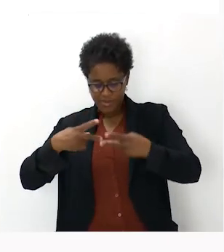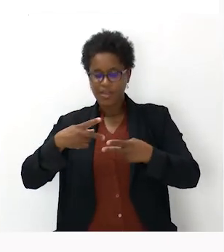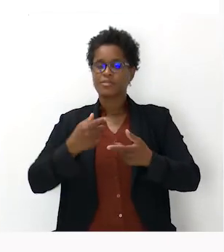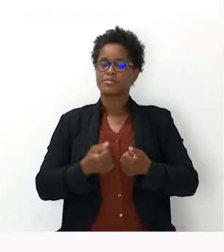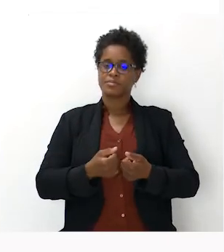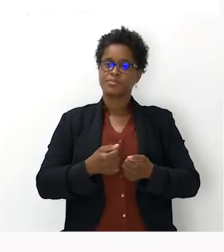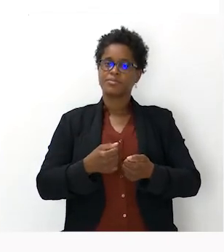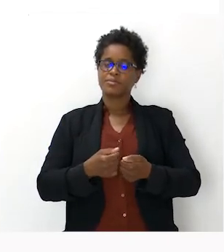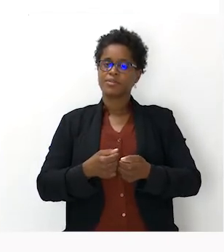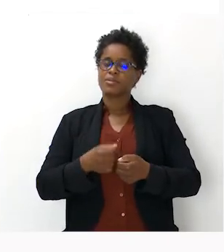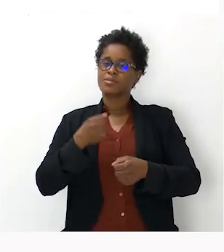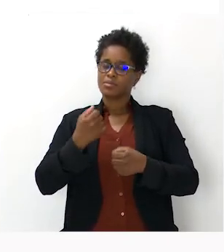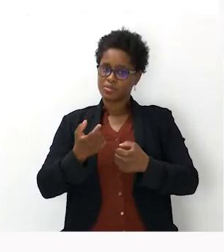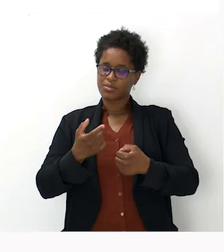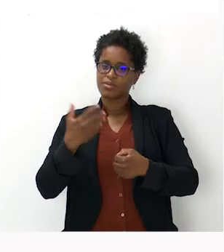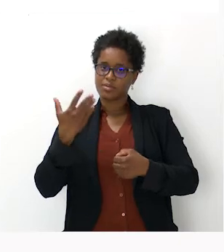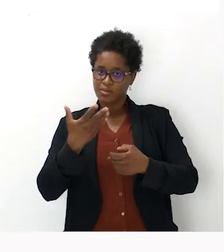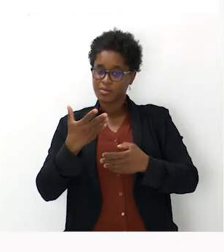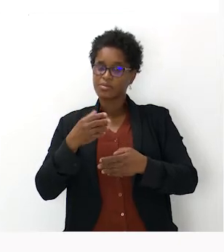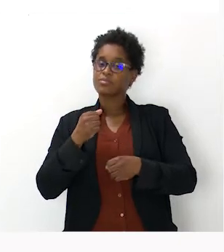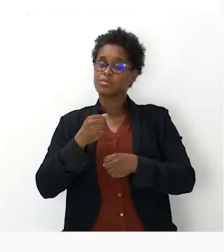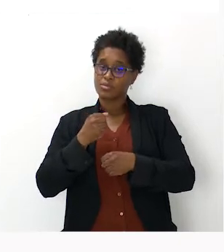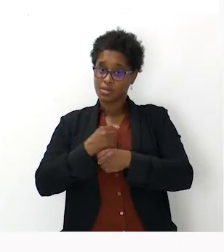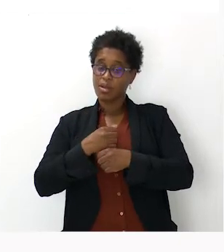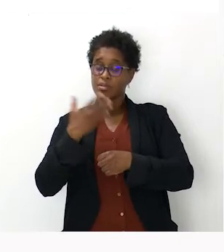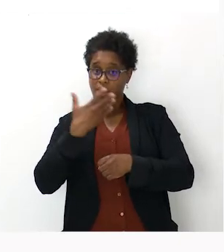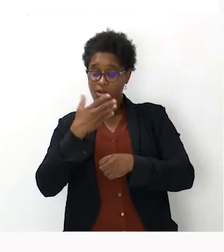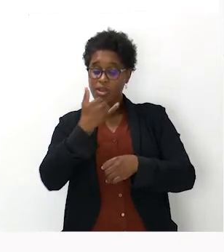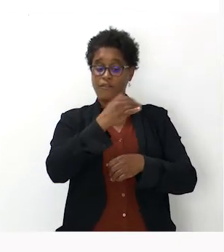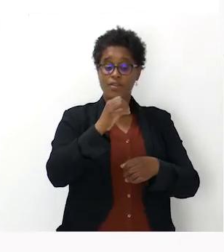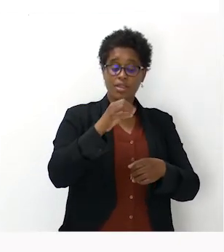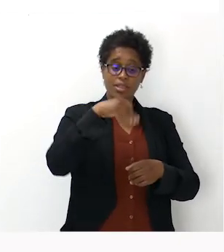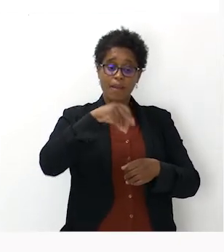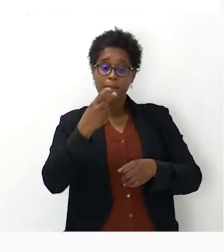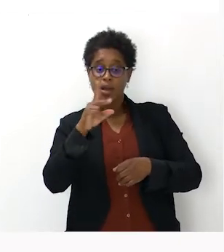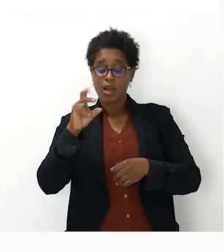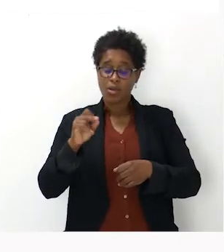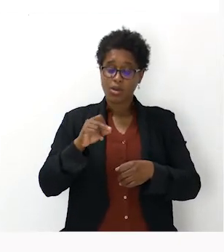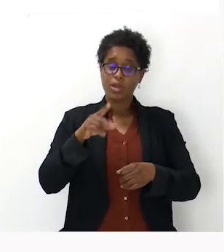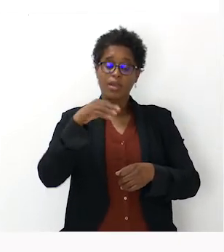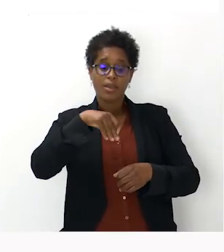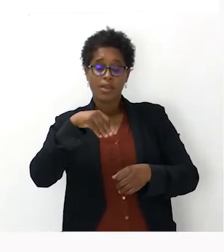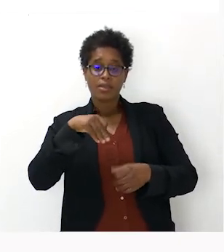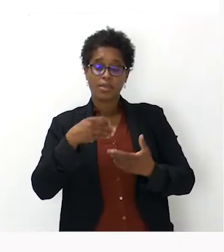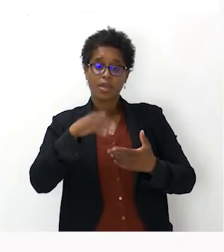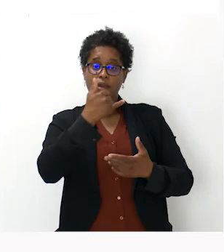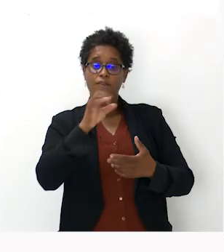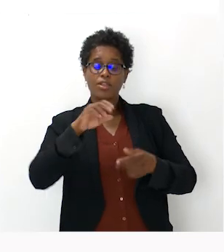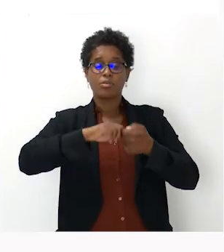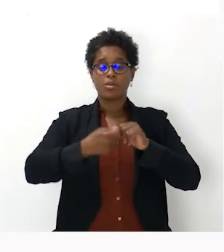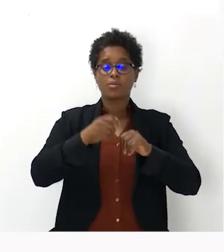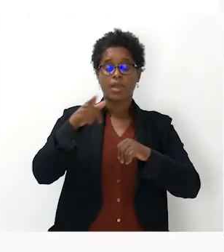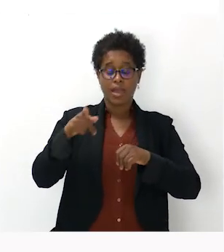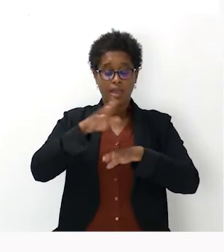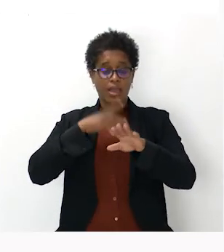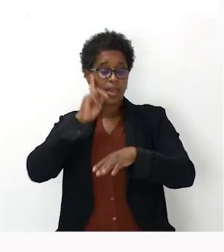desempenho da Paula. Em 20 problemas, ela acertou 18. Eu posso fazer dessa forma. 20 está